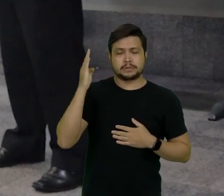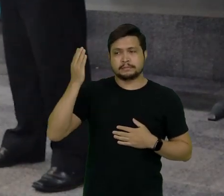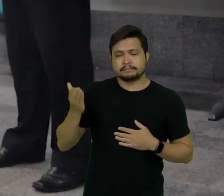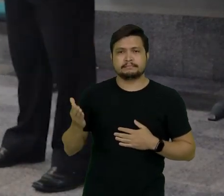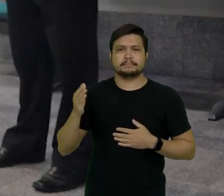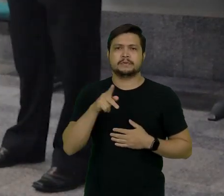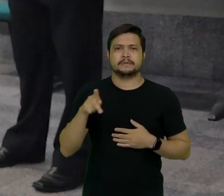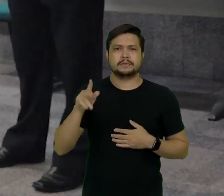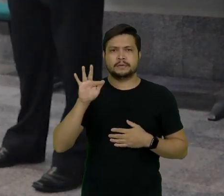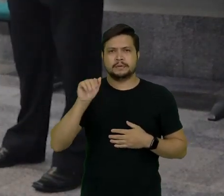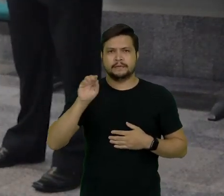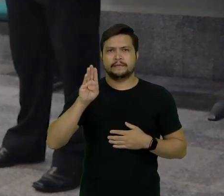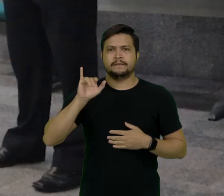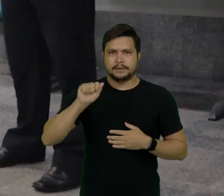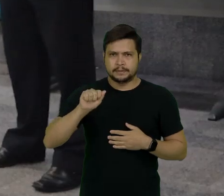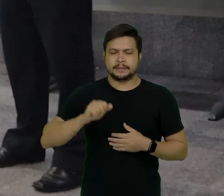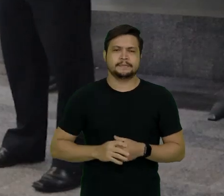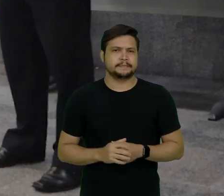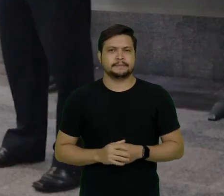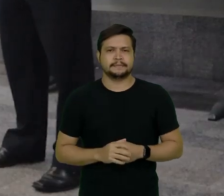Granja Lima.